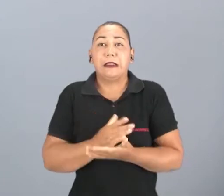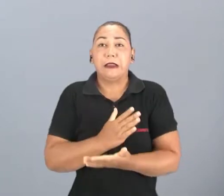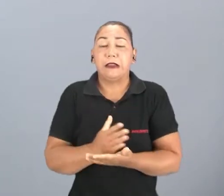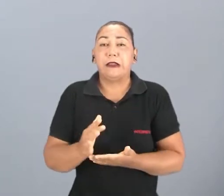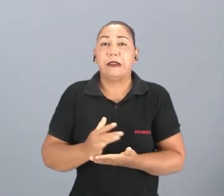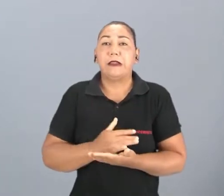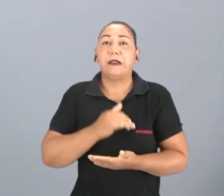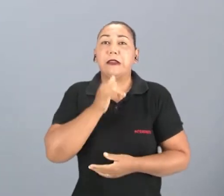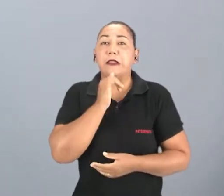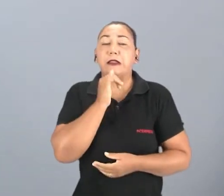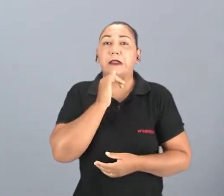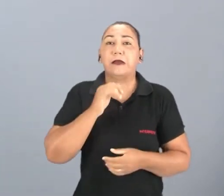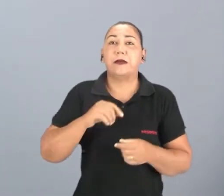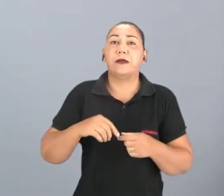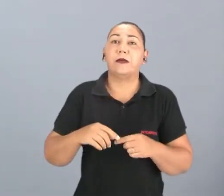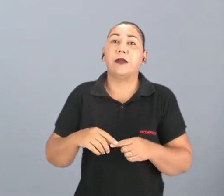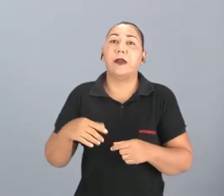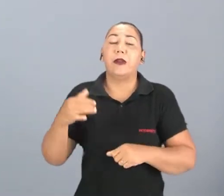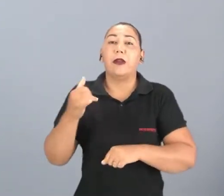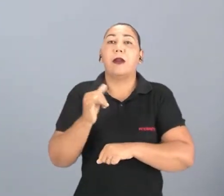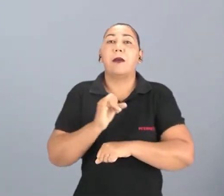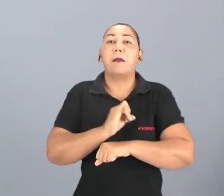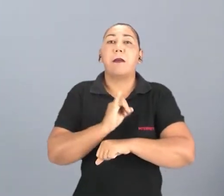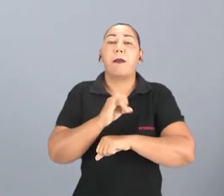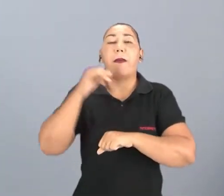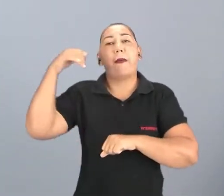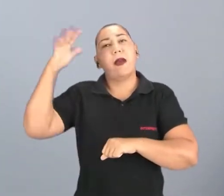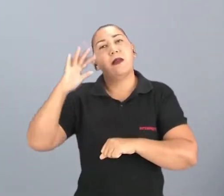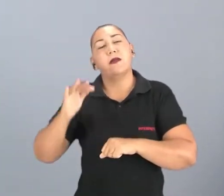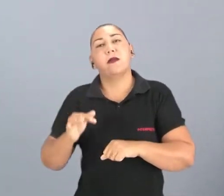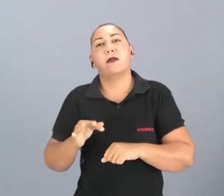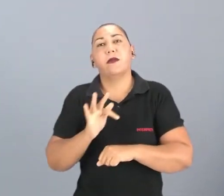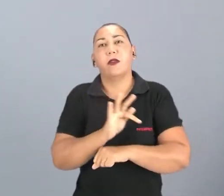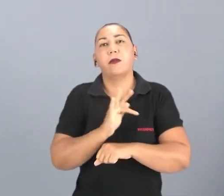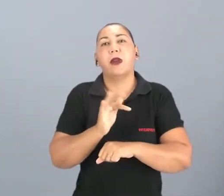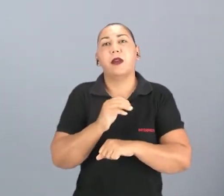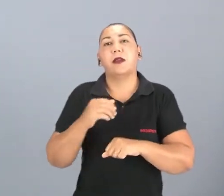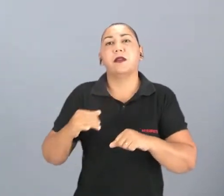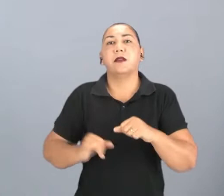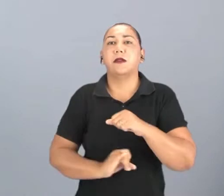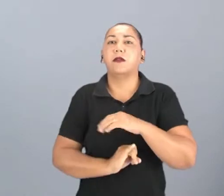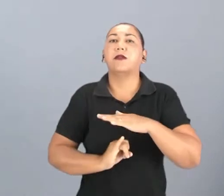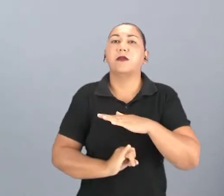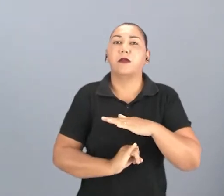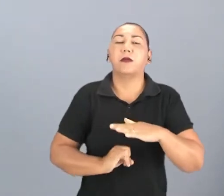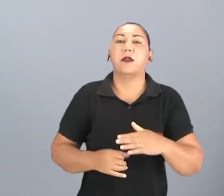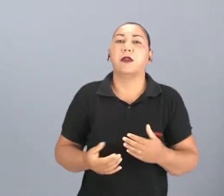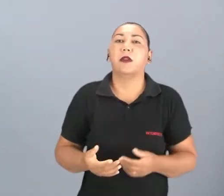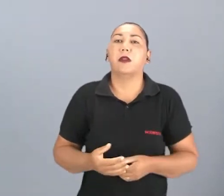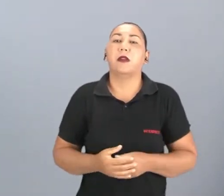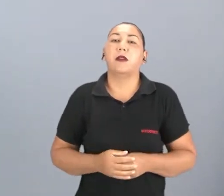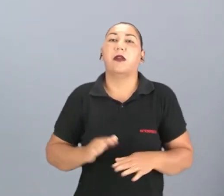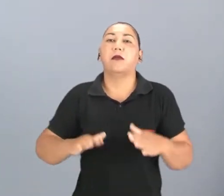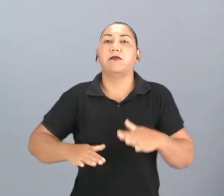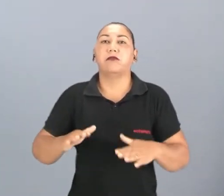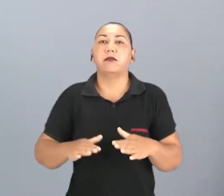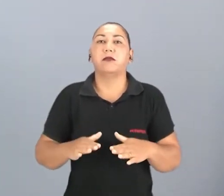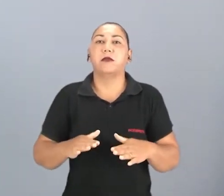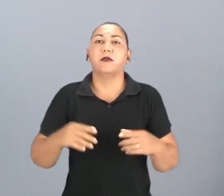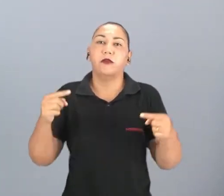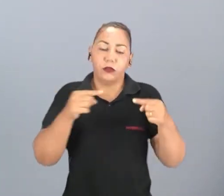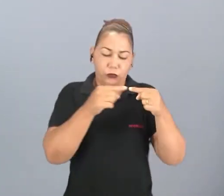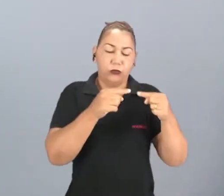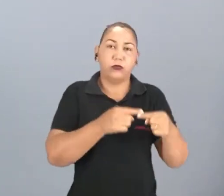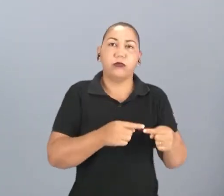mais formais, outros mais informais. Então, dependendo do tipo de texto que você está escrevendo, uma ou outra vai se apropriar melhor.